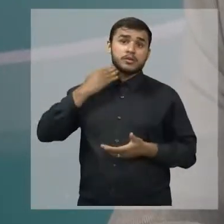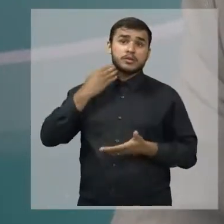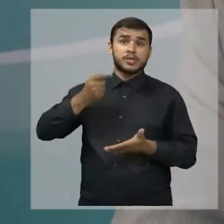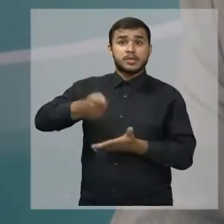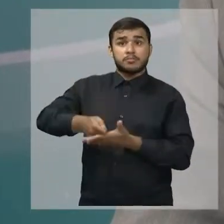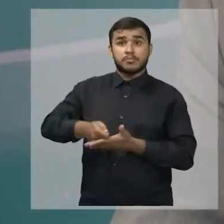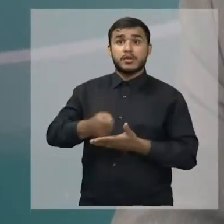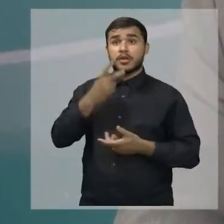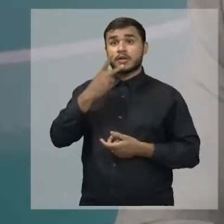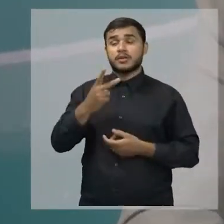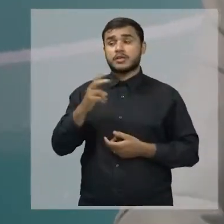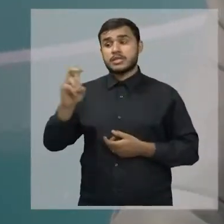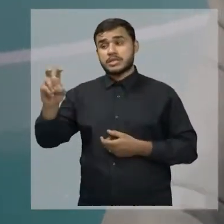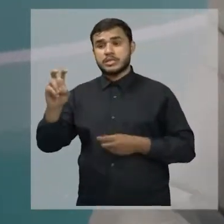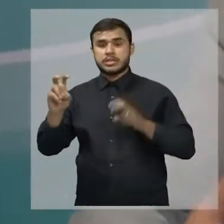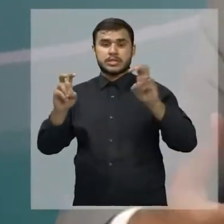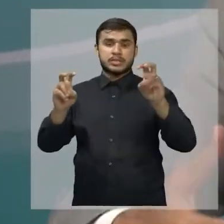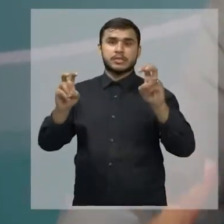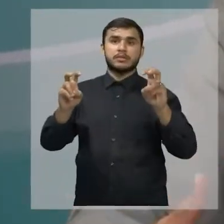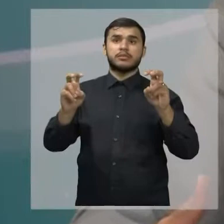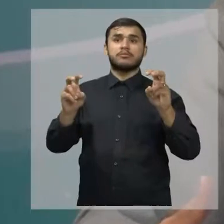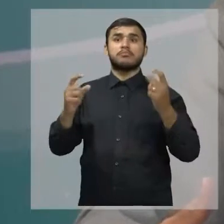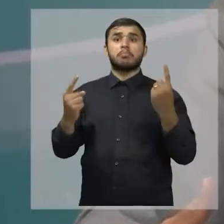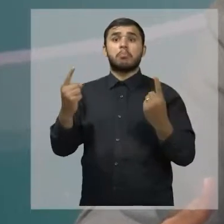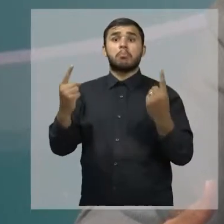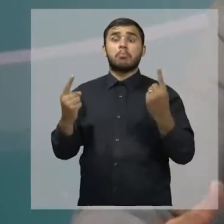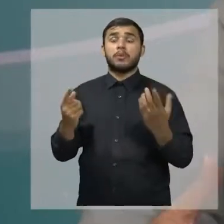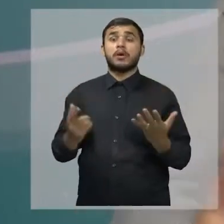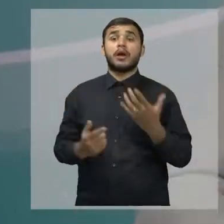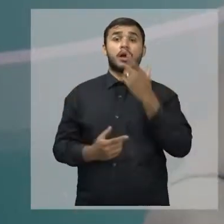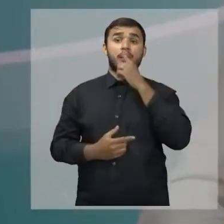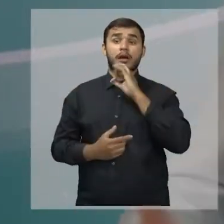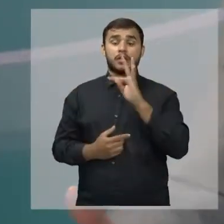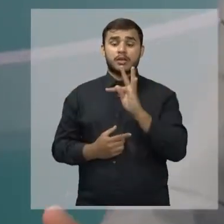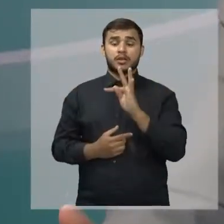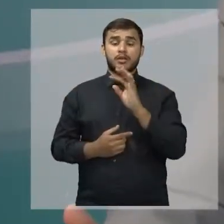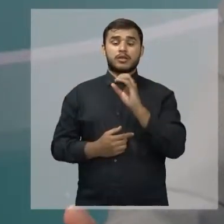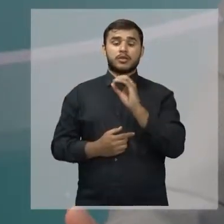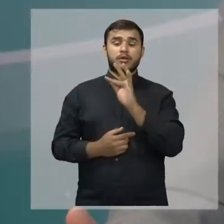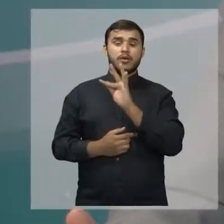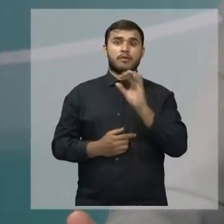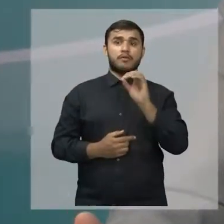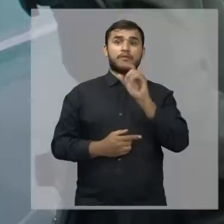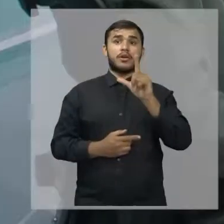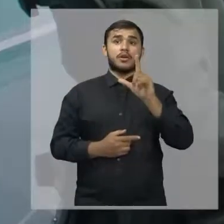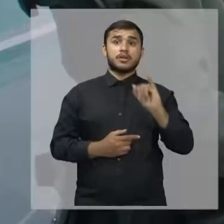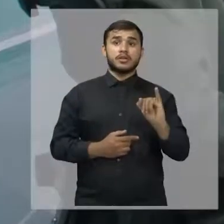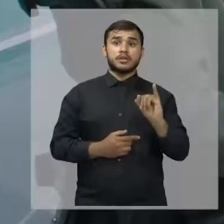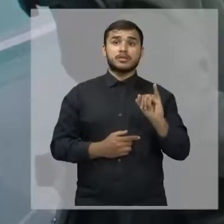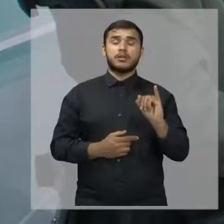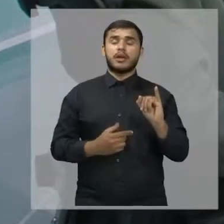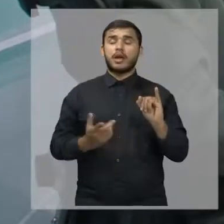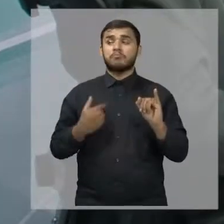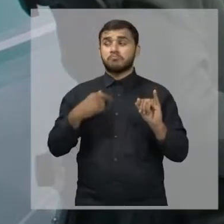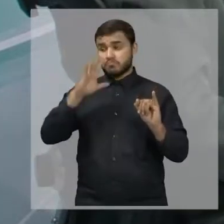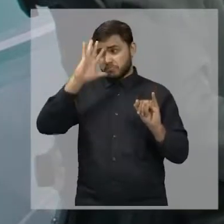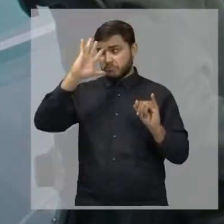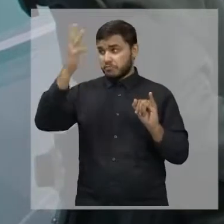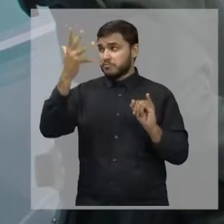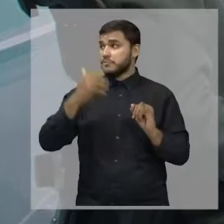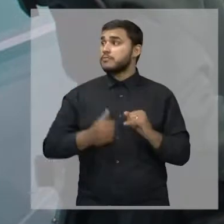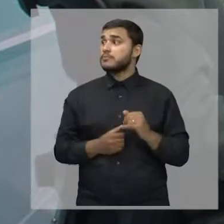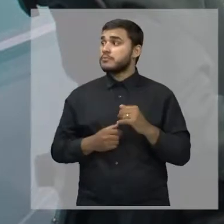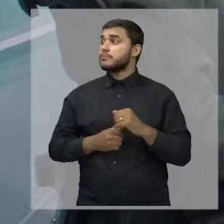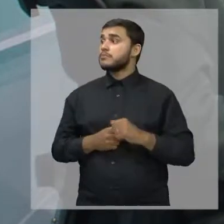um 5-5. Nesse caso, o ministro Toffoli teria que votar, seria o voto Minerva, que ele é o presidente. E ele tenderia para